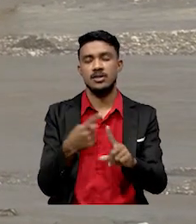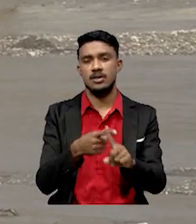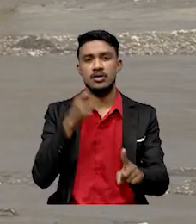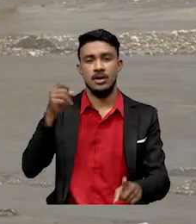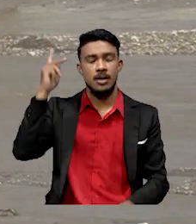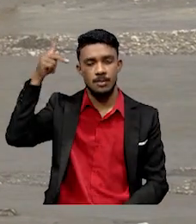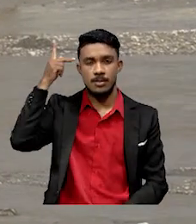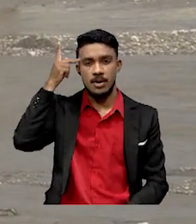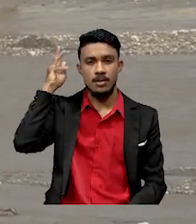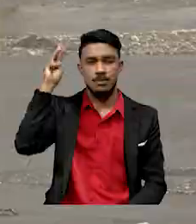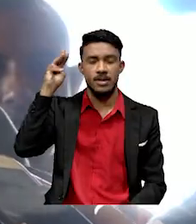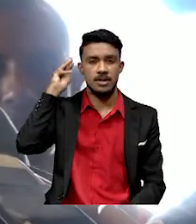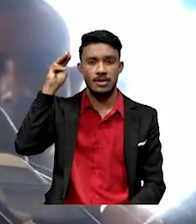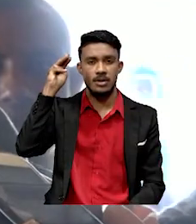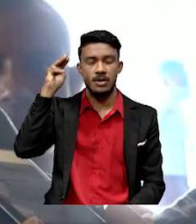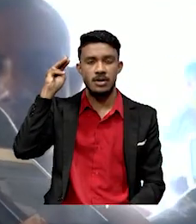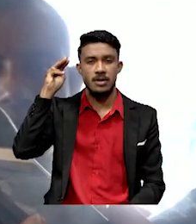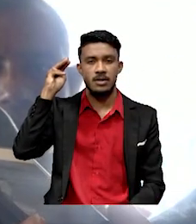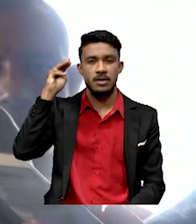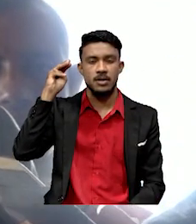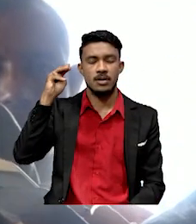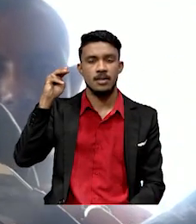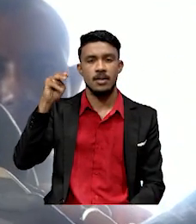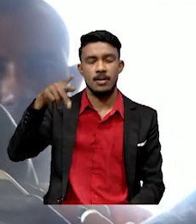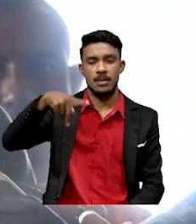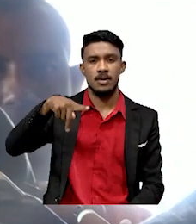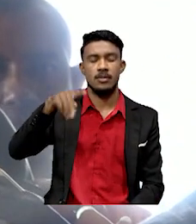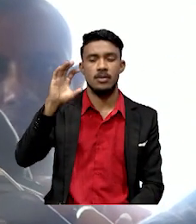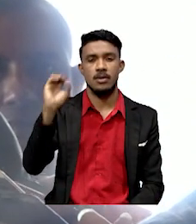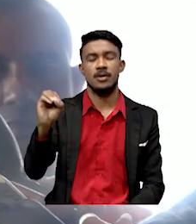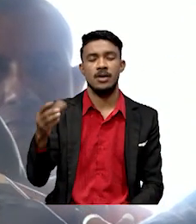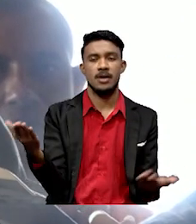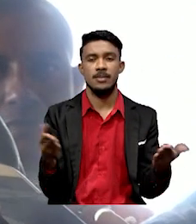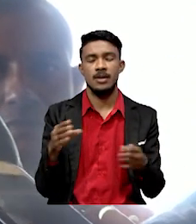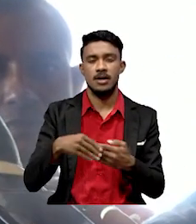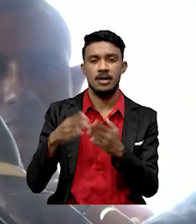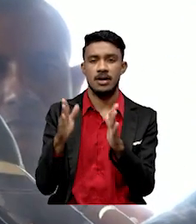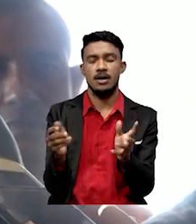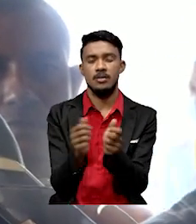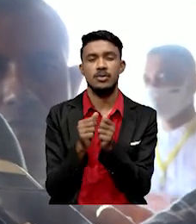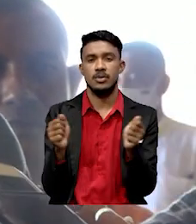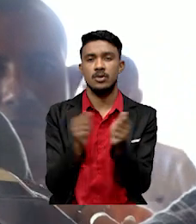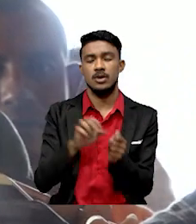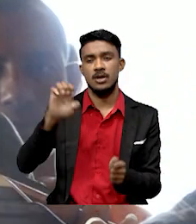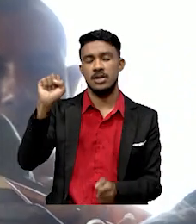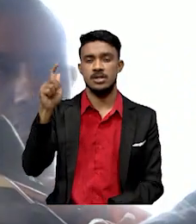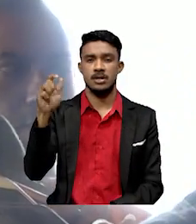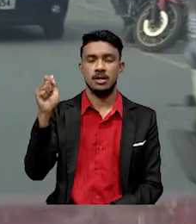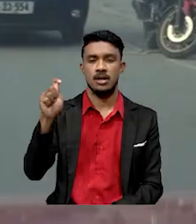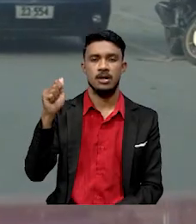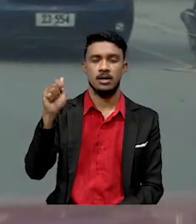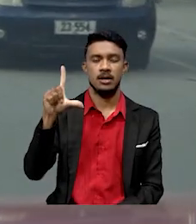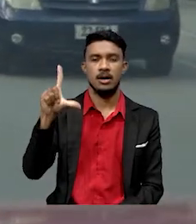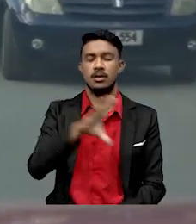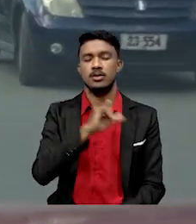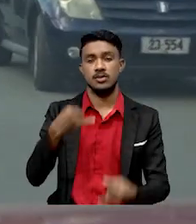Vice-Ministro Ministro Plano Ordenamento e também lidera muito com estatal, muito com